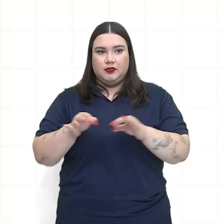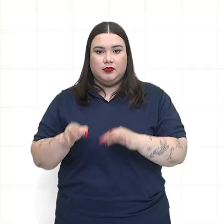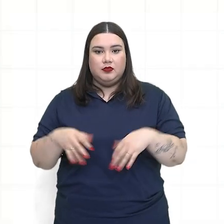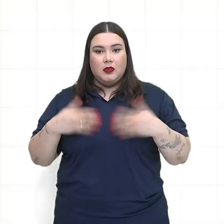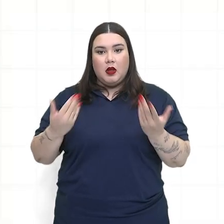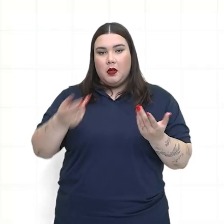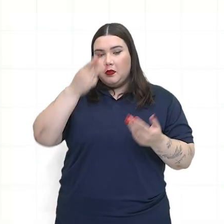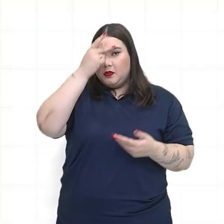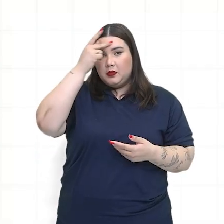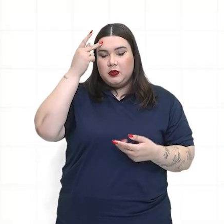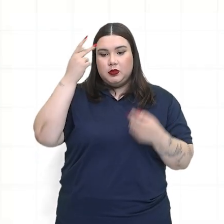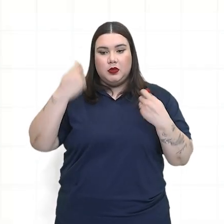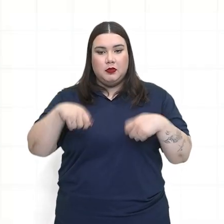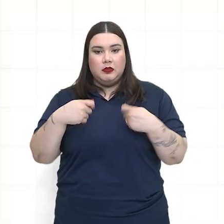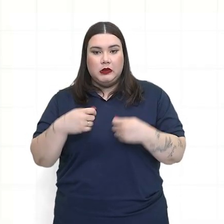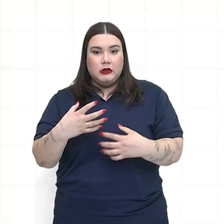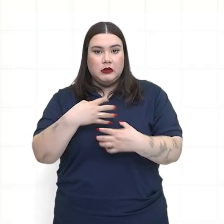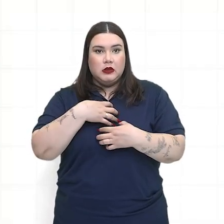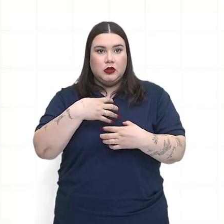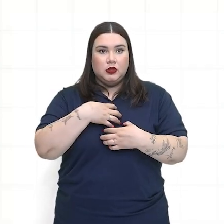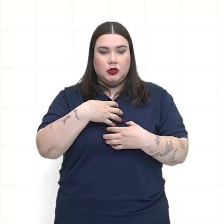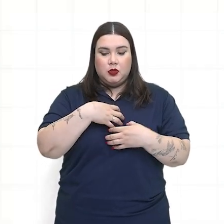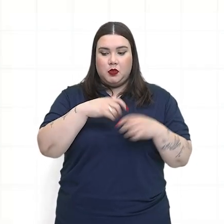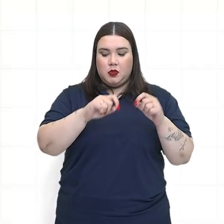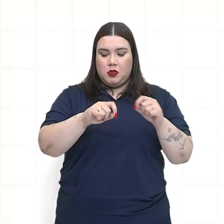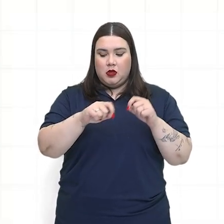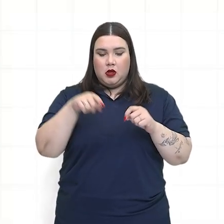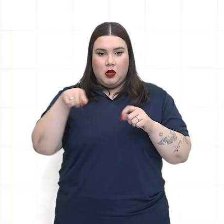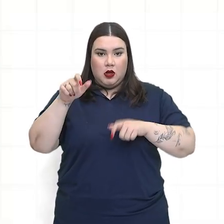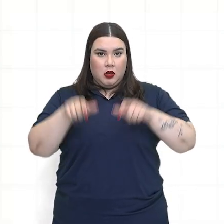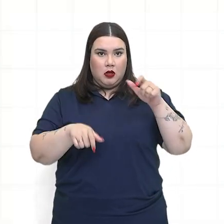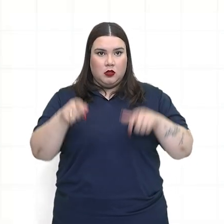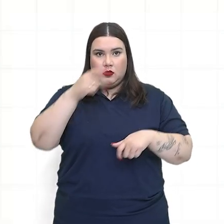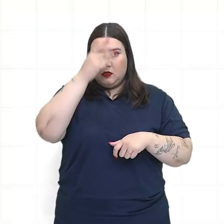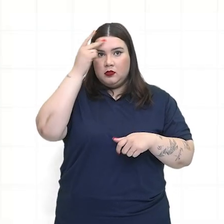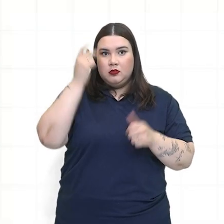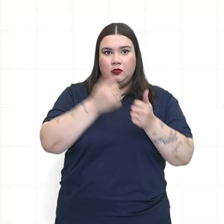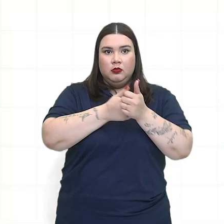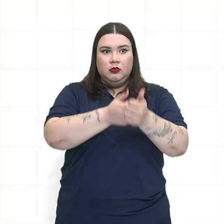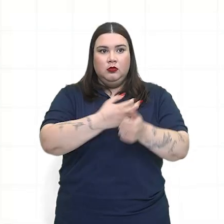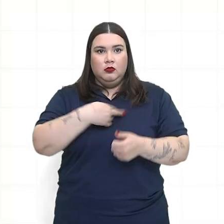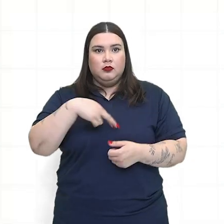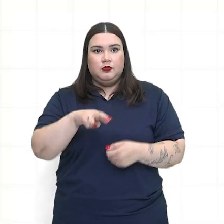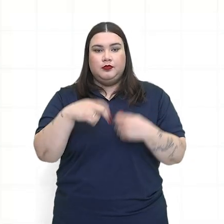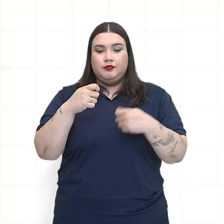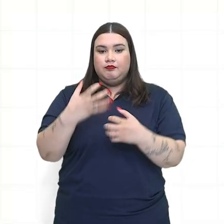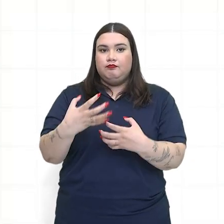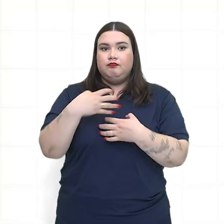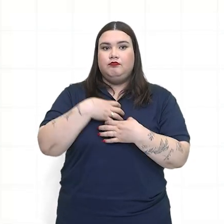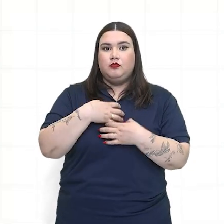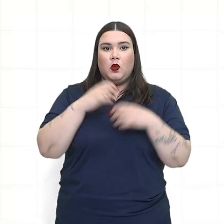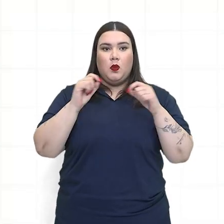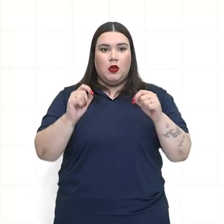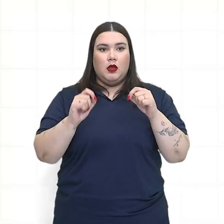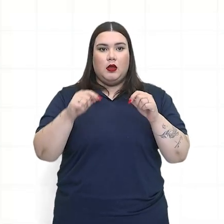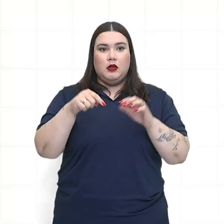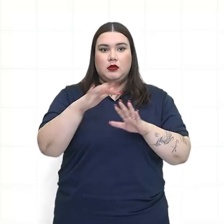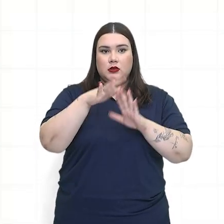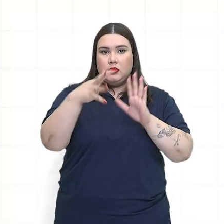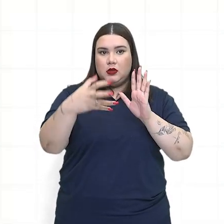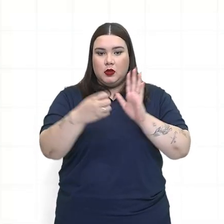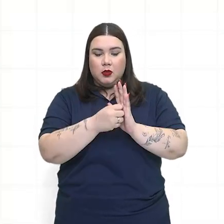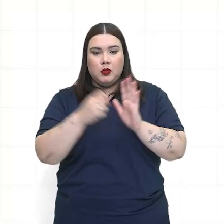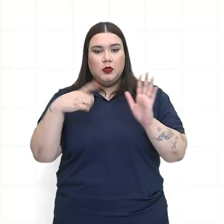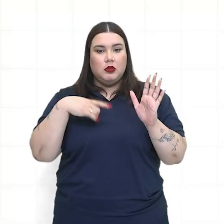As pessoas têm que sentir, os fiéis têm que sentir afetivamente que aquele símbolo,